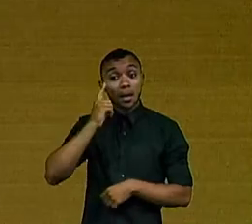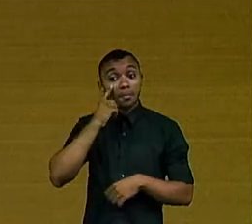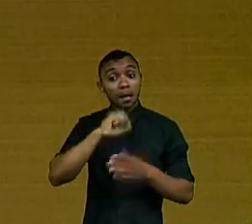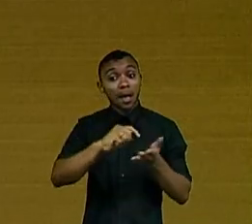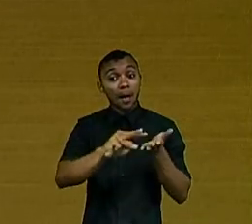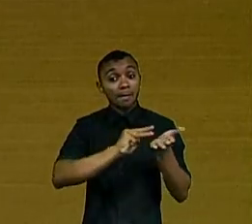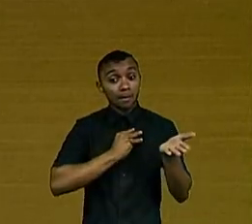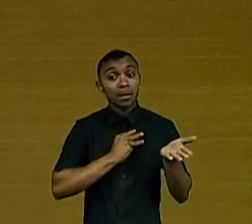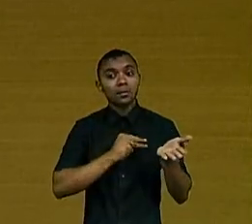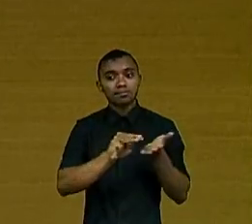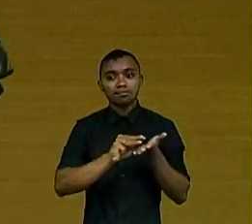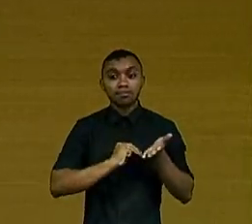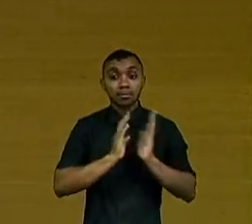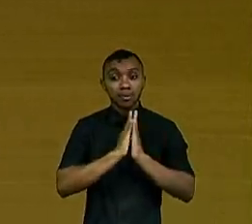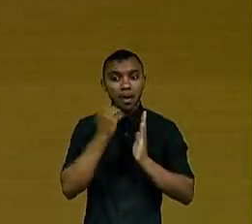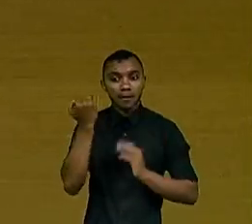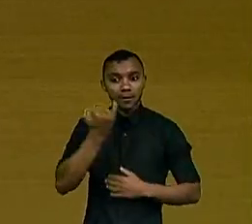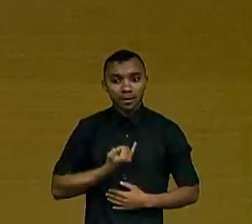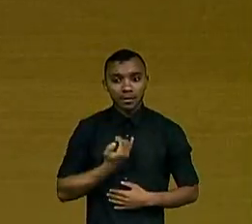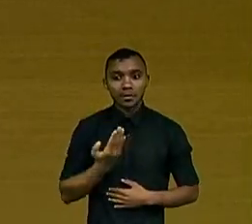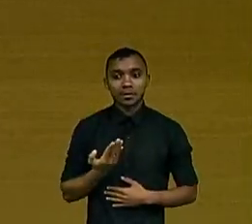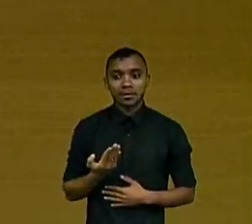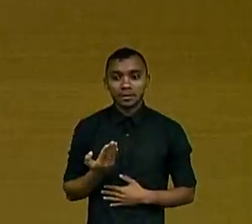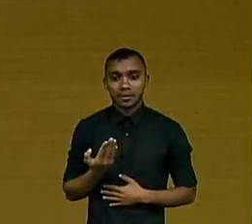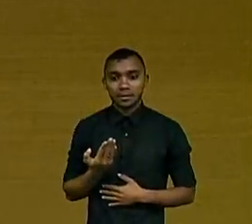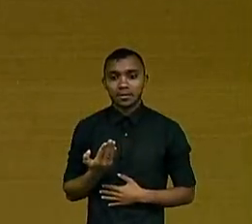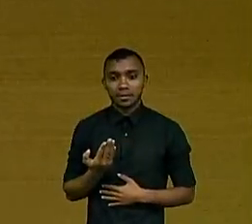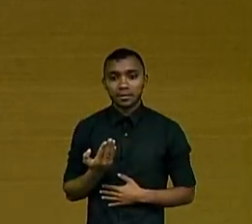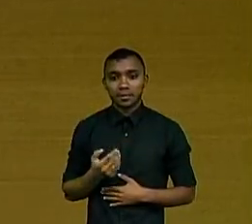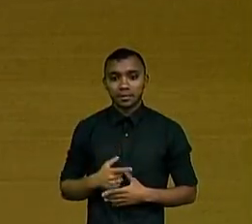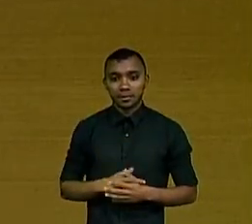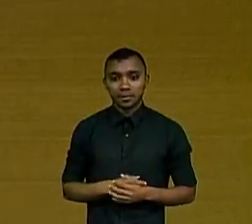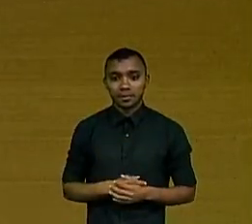por favor tá eu sou sensível